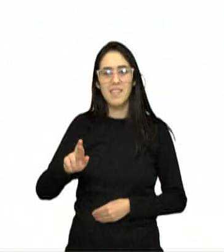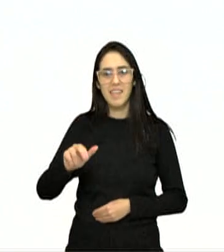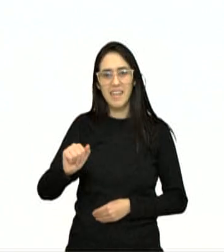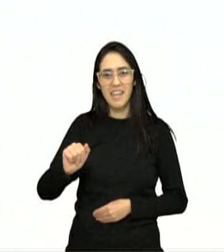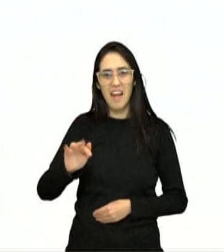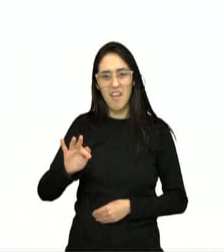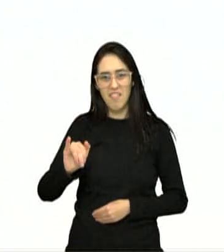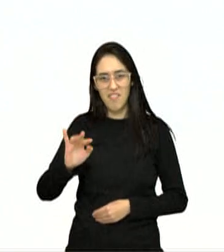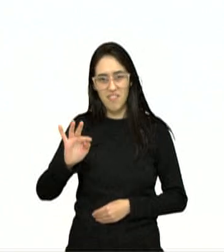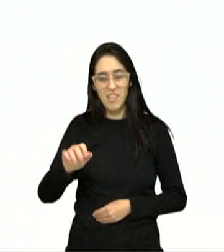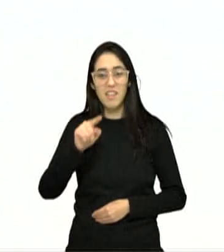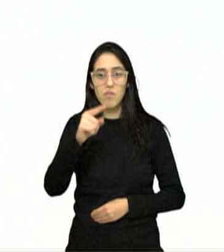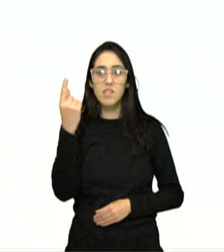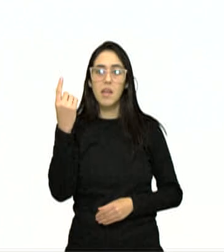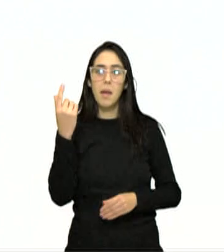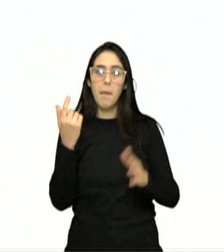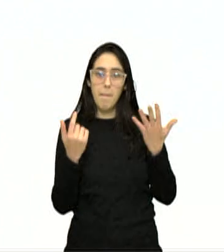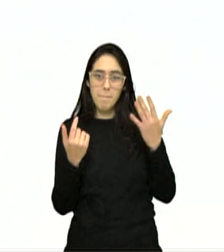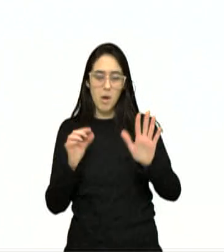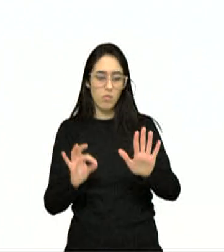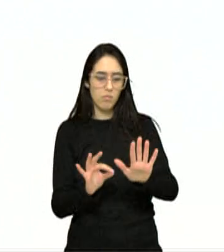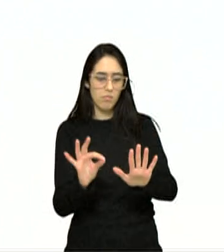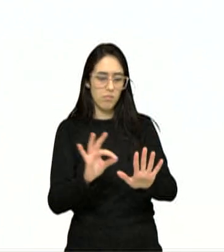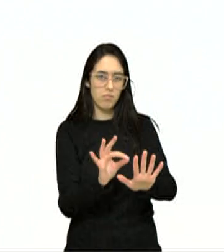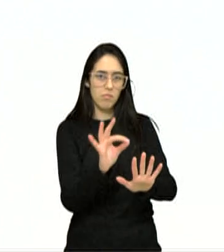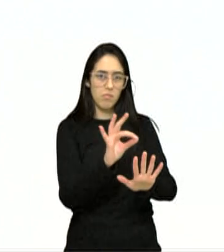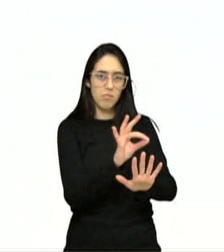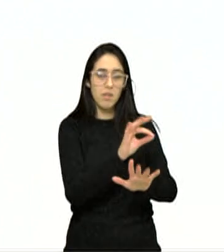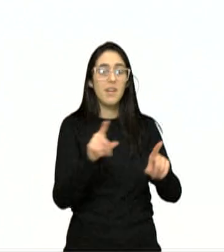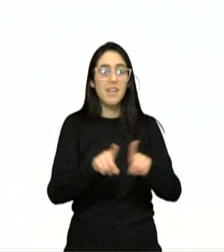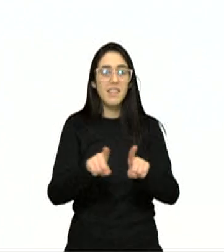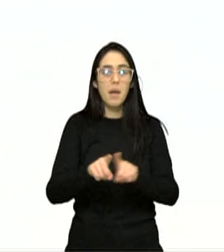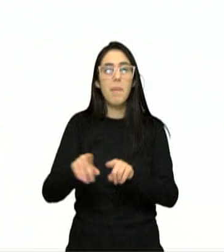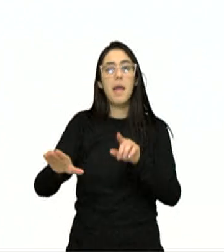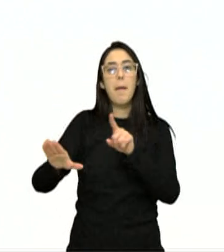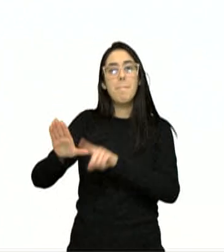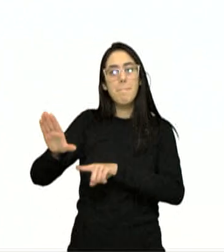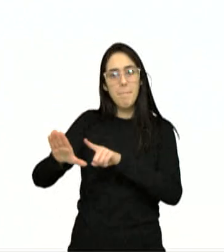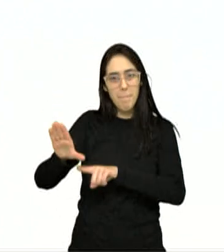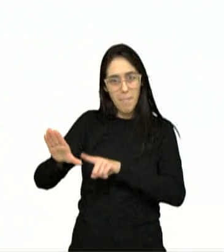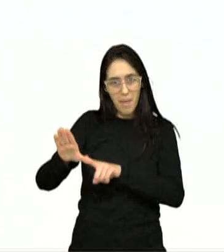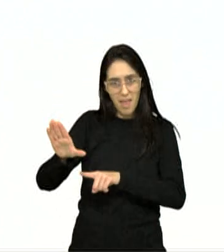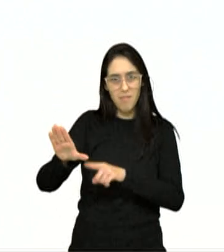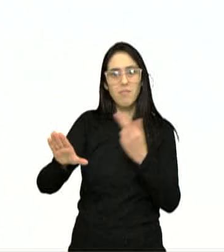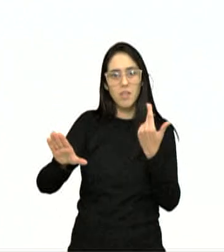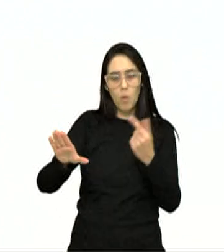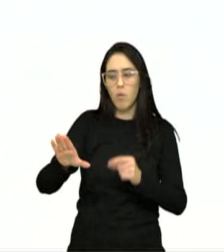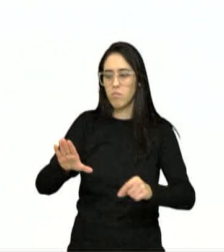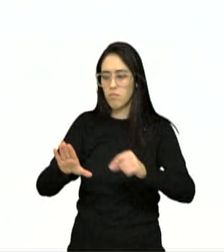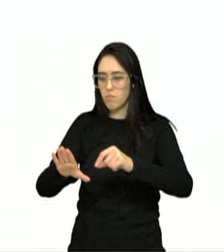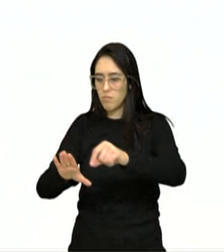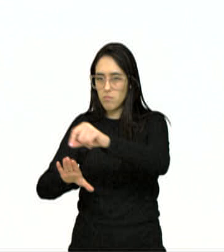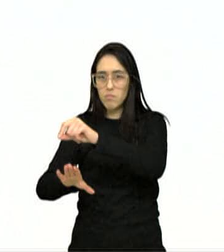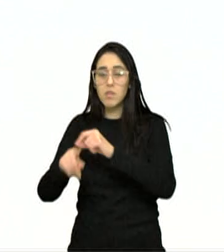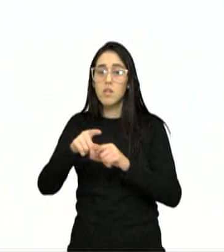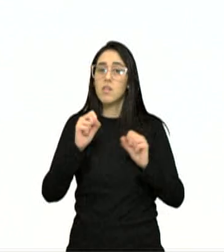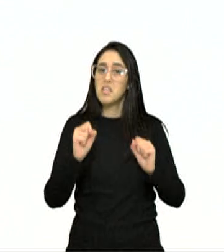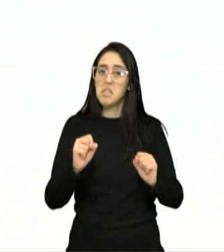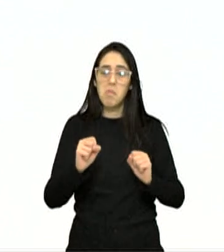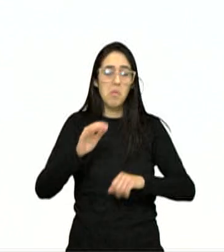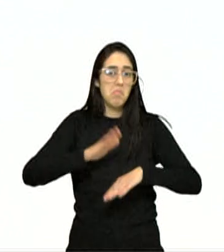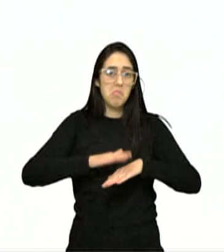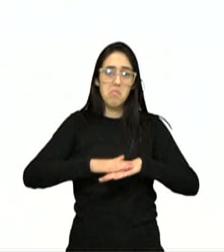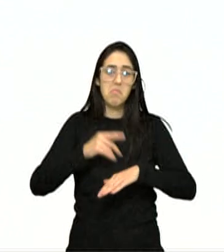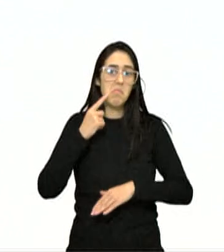contorne uma de suas mãos em uma folha e depois contorne um de seus pés na outra. Você pode pintar com o próprio lápis grafite